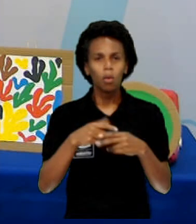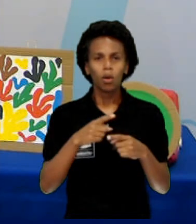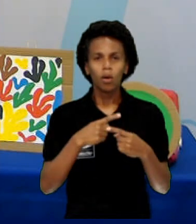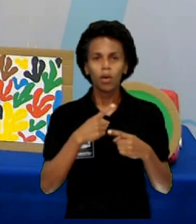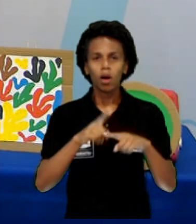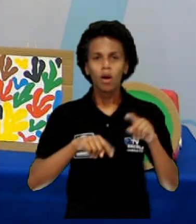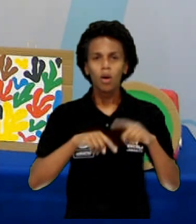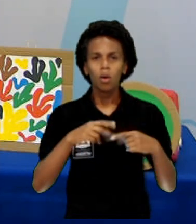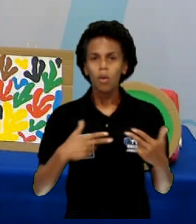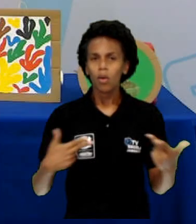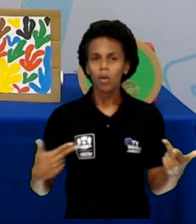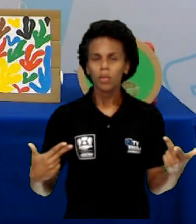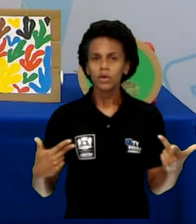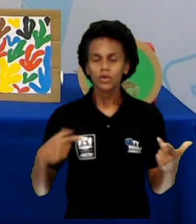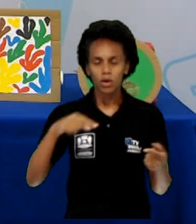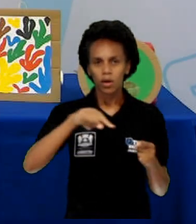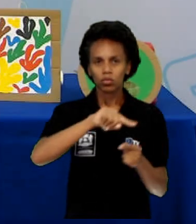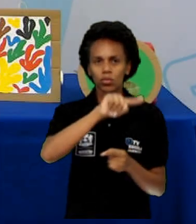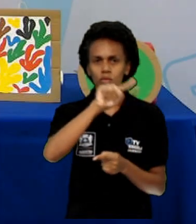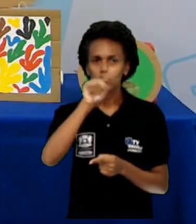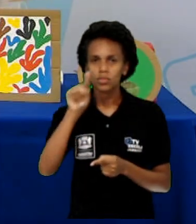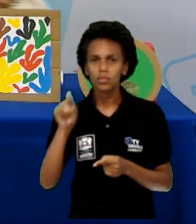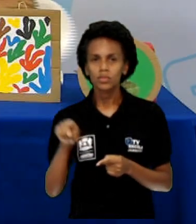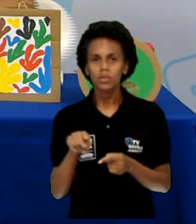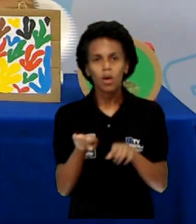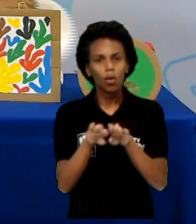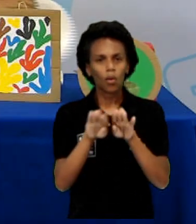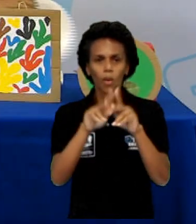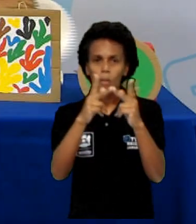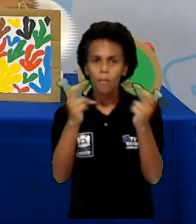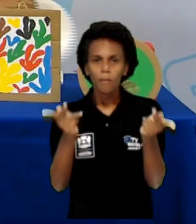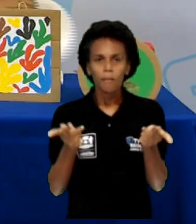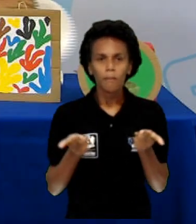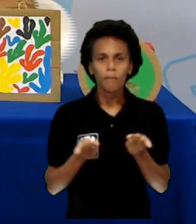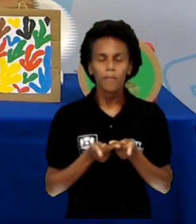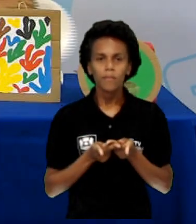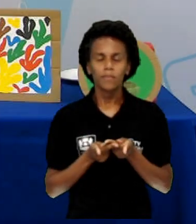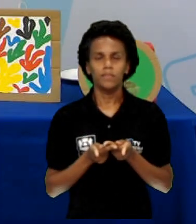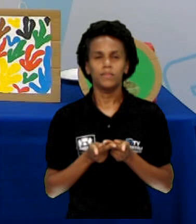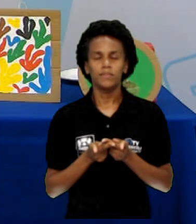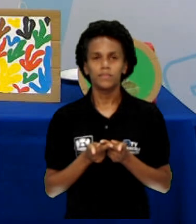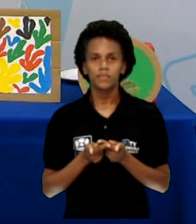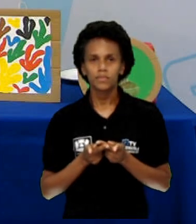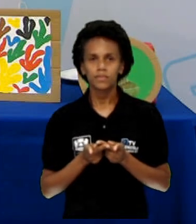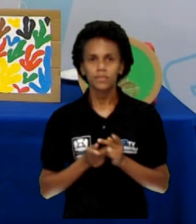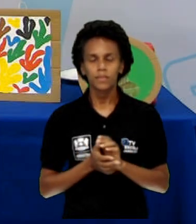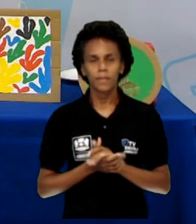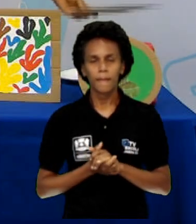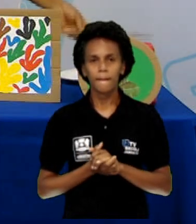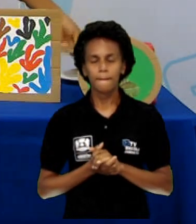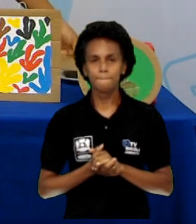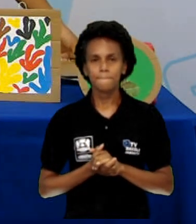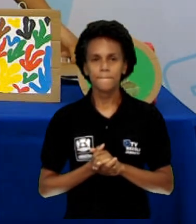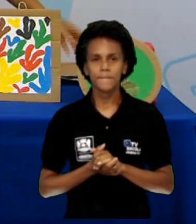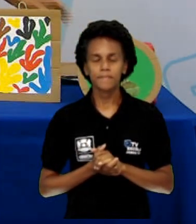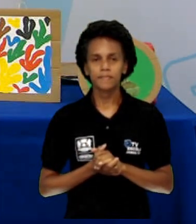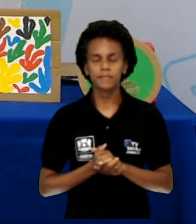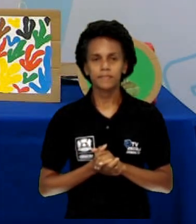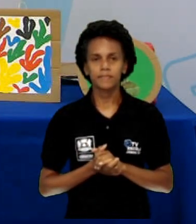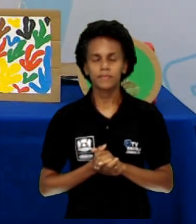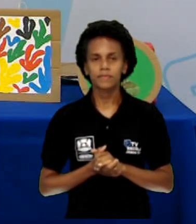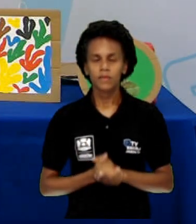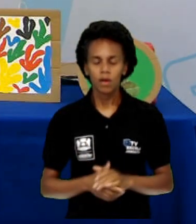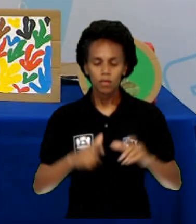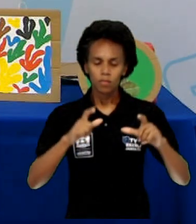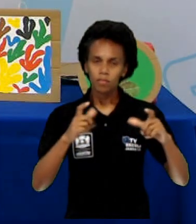o papelão, faz o círculo, depois vocês vão recortar esse papelão, ok? Com a tesourinha